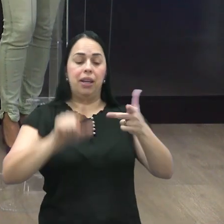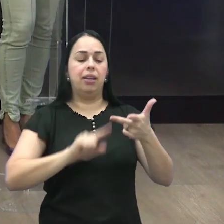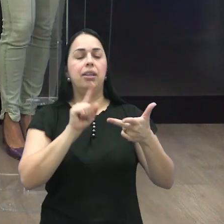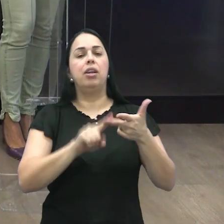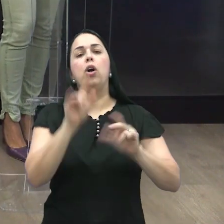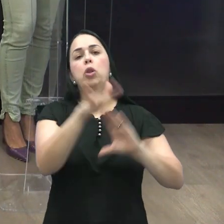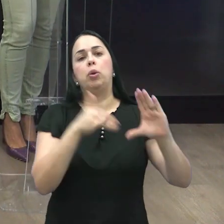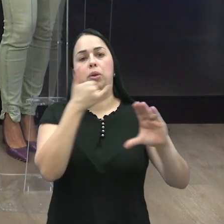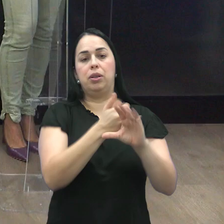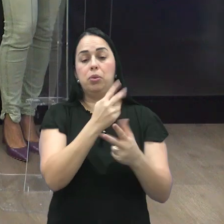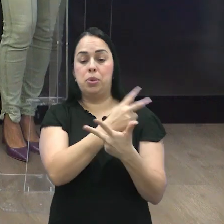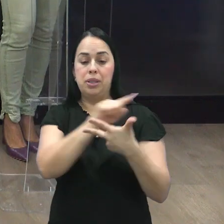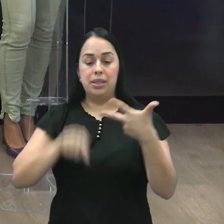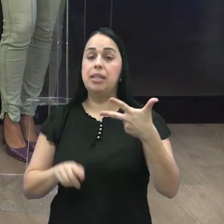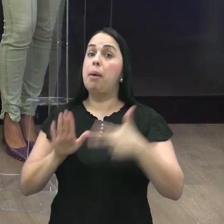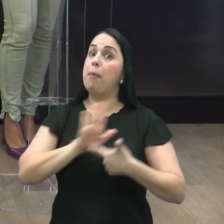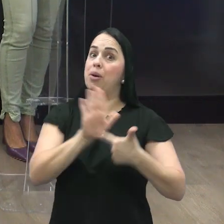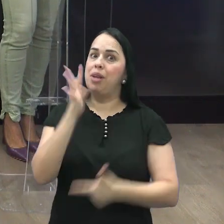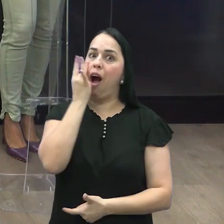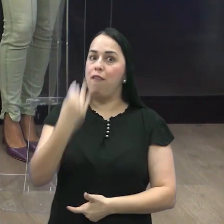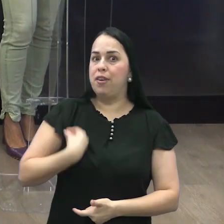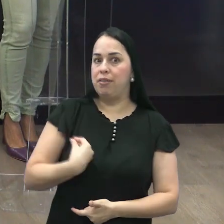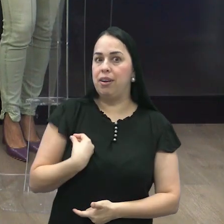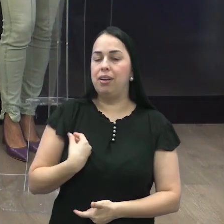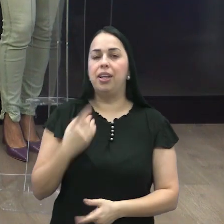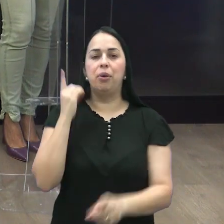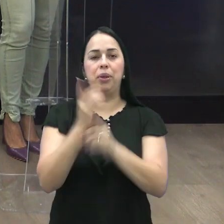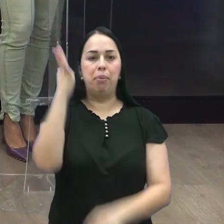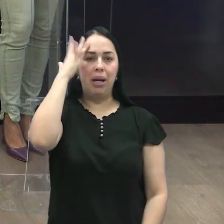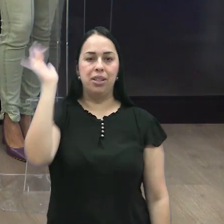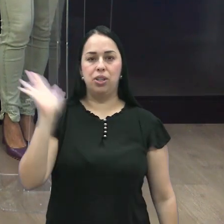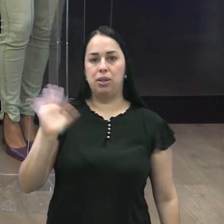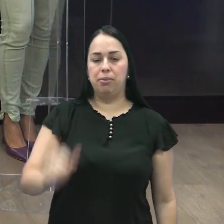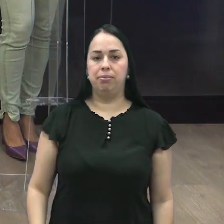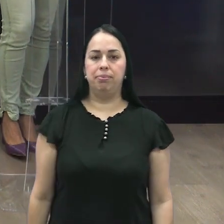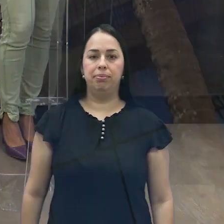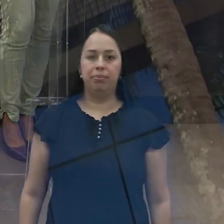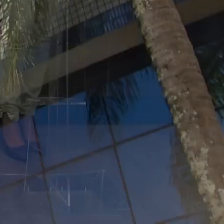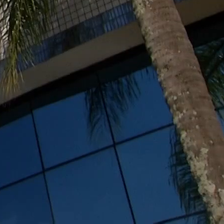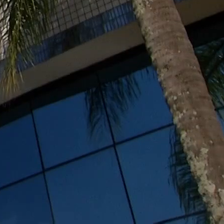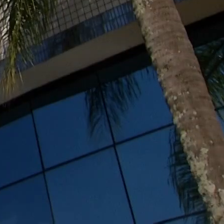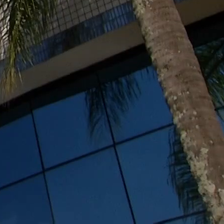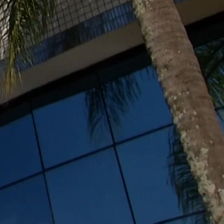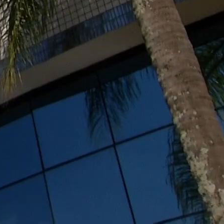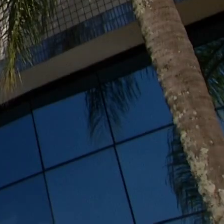ainda pelo YouTube, que tem transmissão ao vivo. A gente volta a se encontrar amanhã. Até lá!